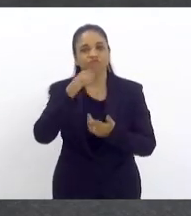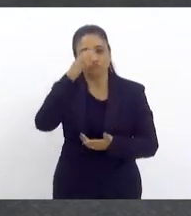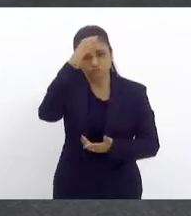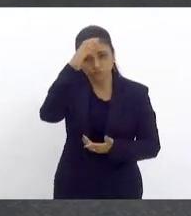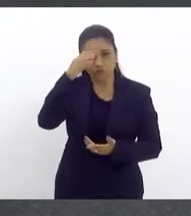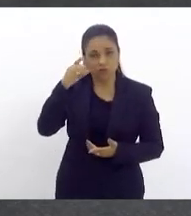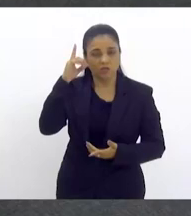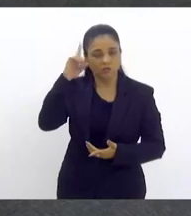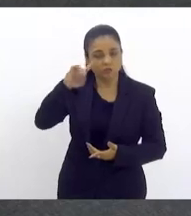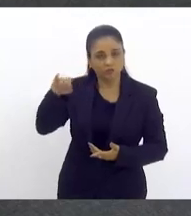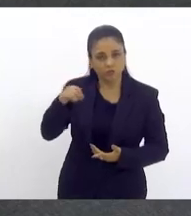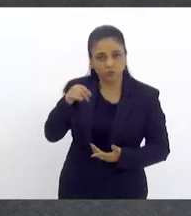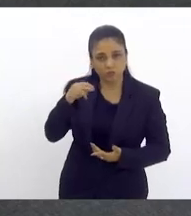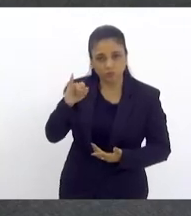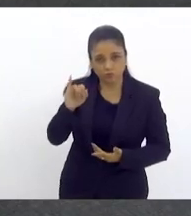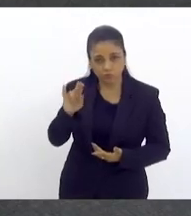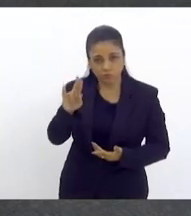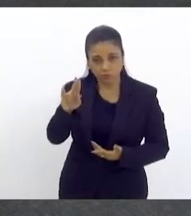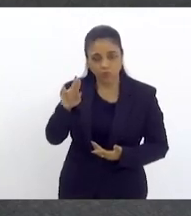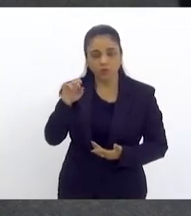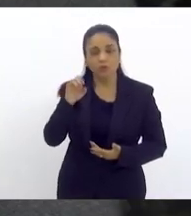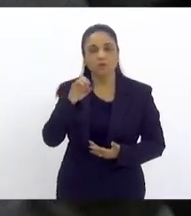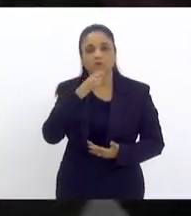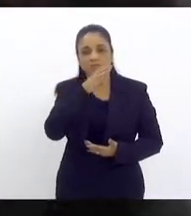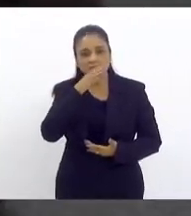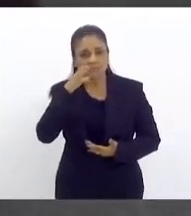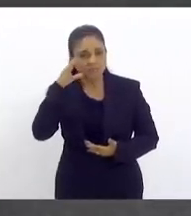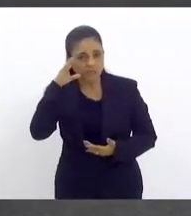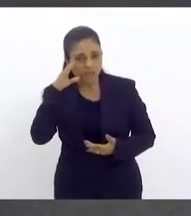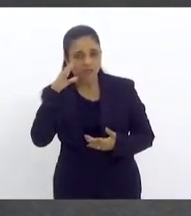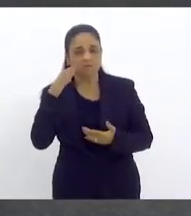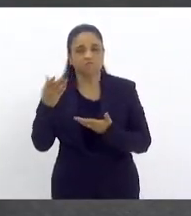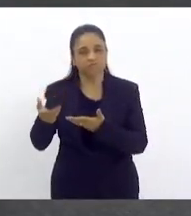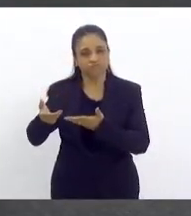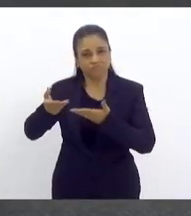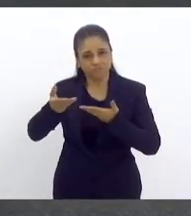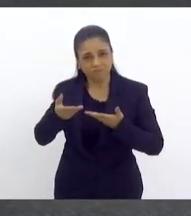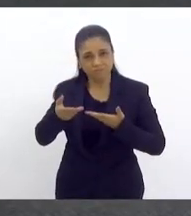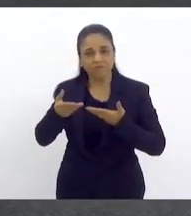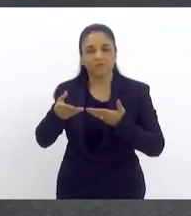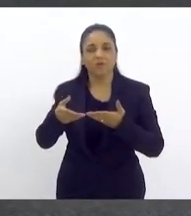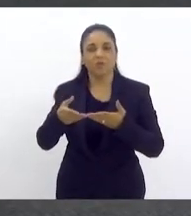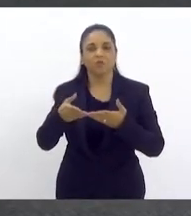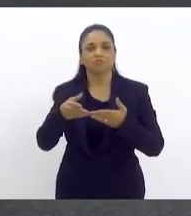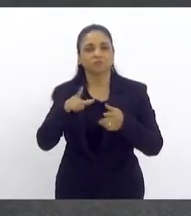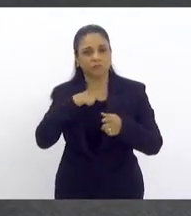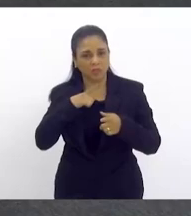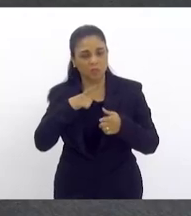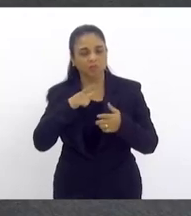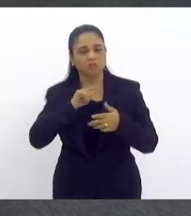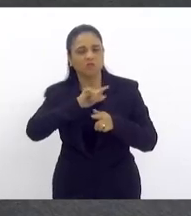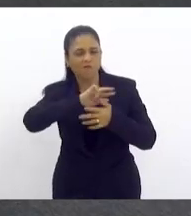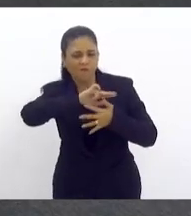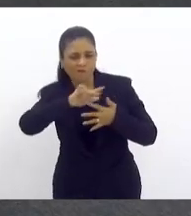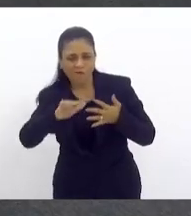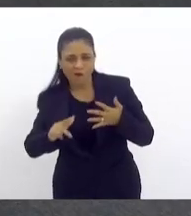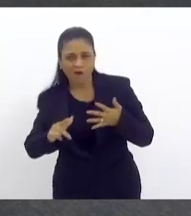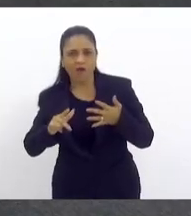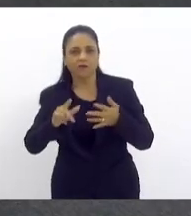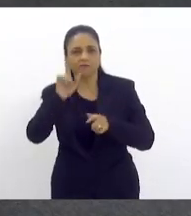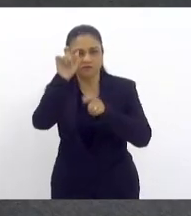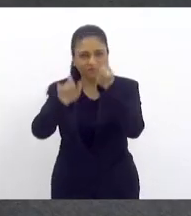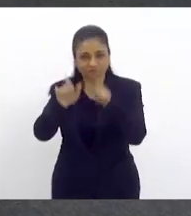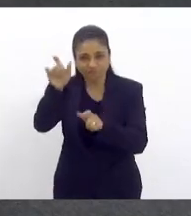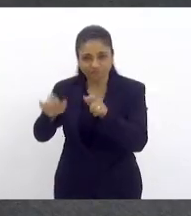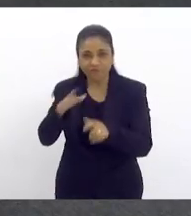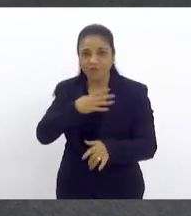deputada Célia Jordão E assim a gente de fato a gente tem aqui muitos descendentes japoneses aqui no Rio acho que tem muita coisa